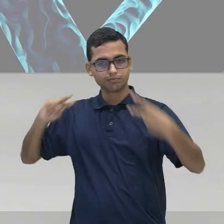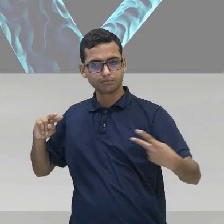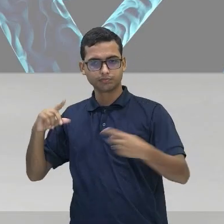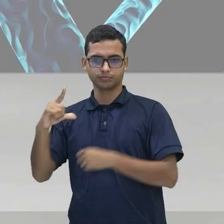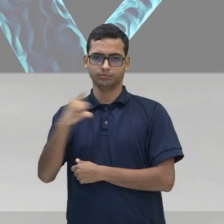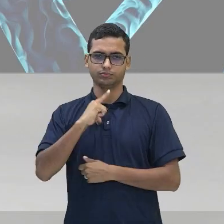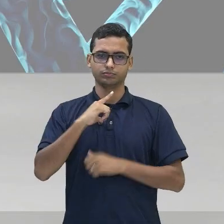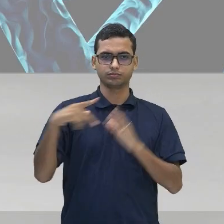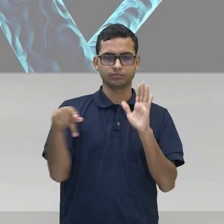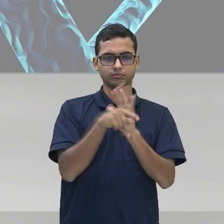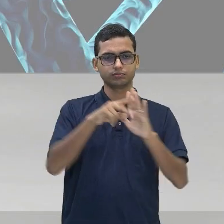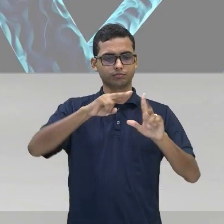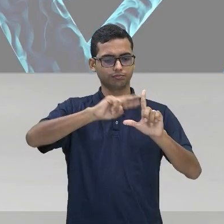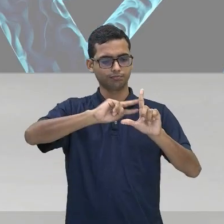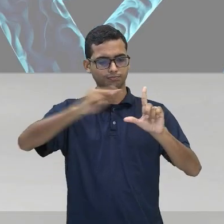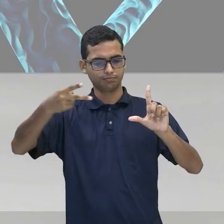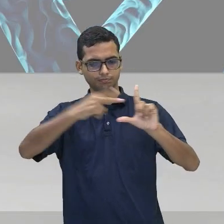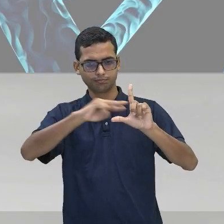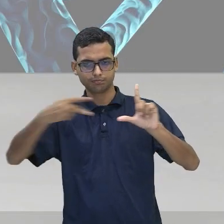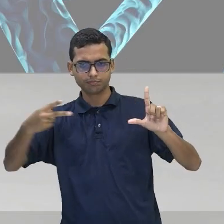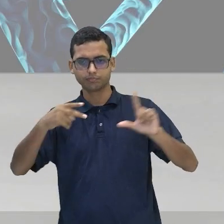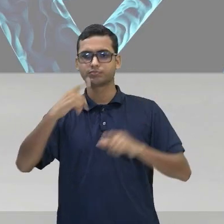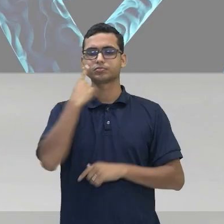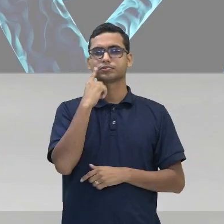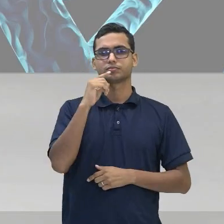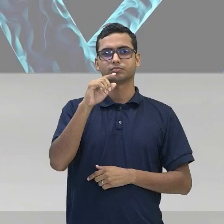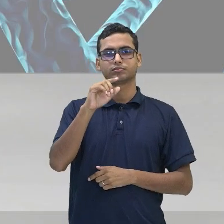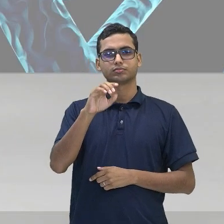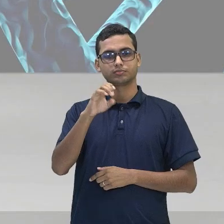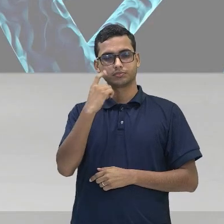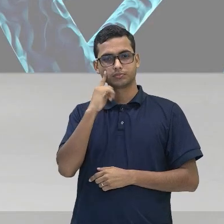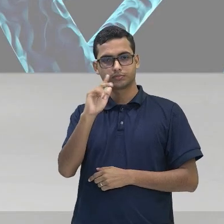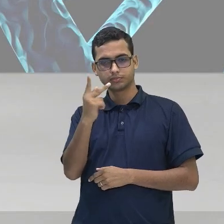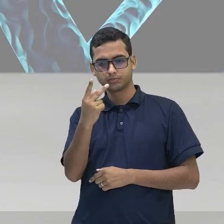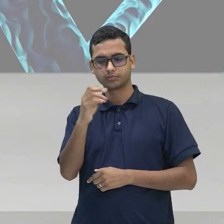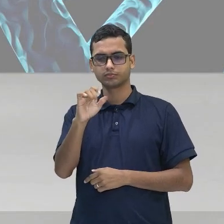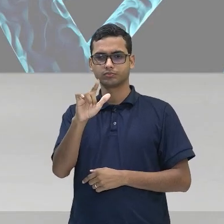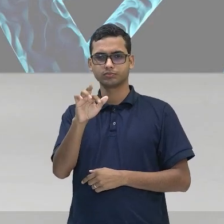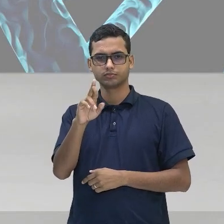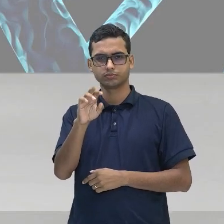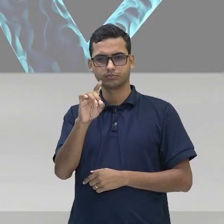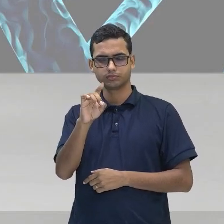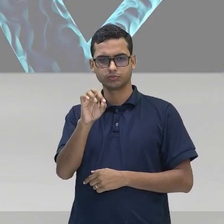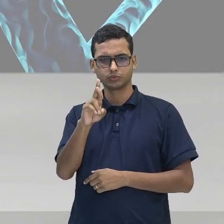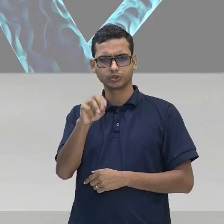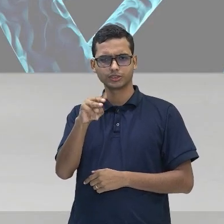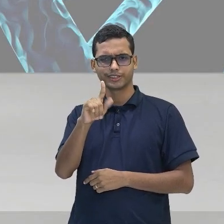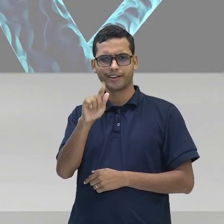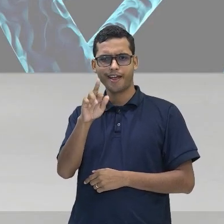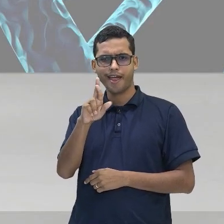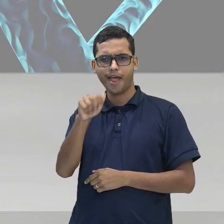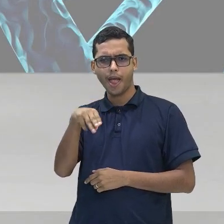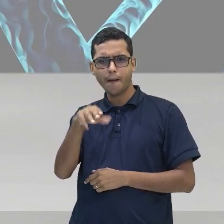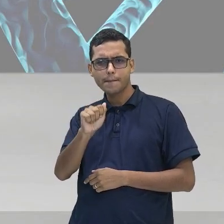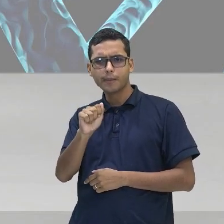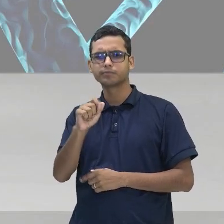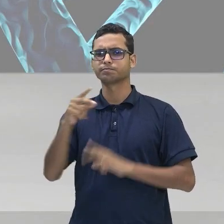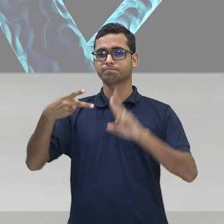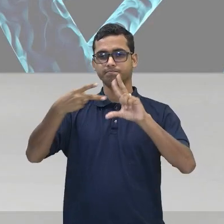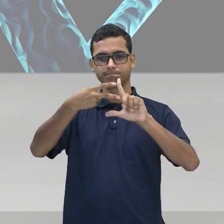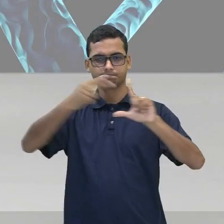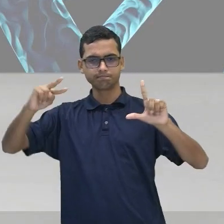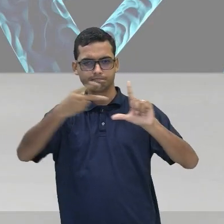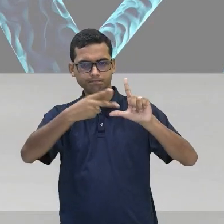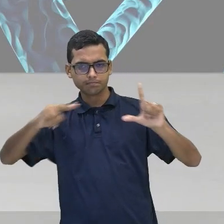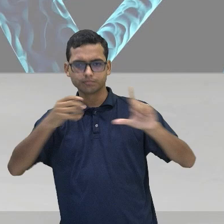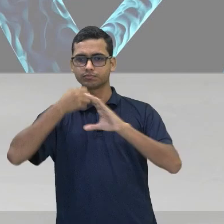o heredograma. Então, o heredograma é uma forma gráfica da gente mostrar aí essas características presentes dentro de uma família.